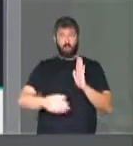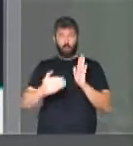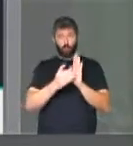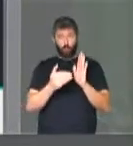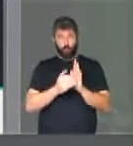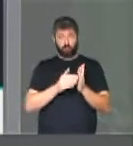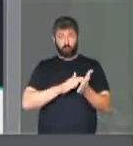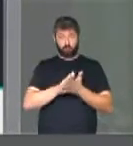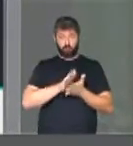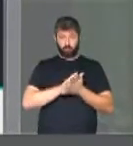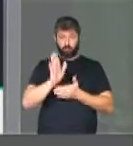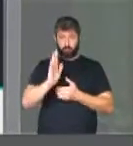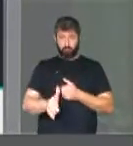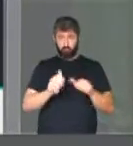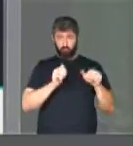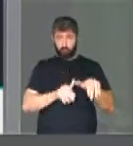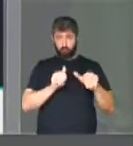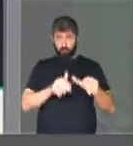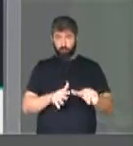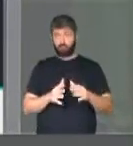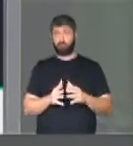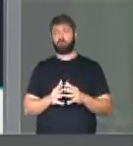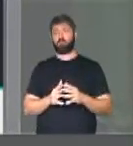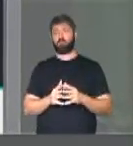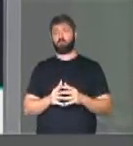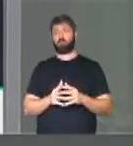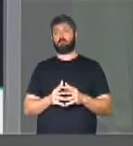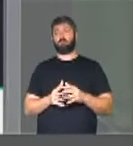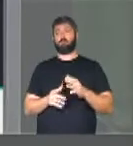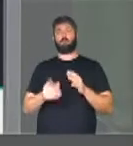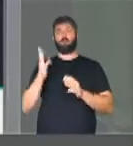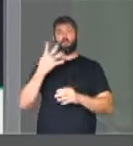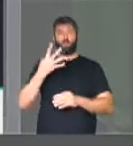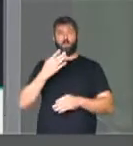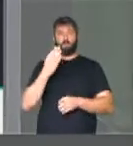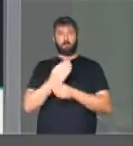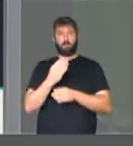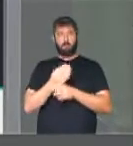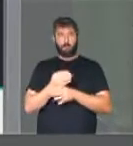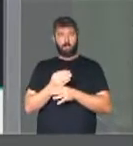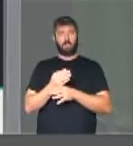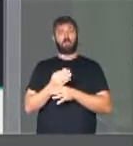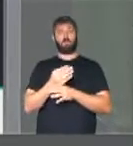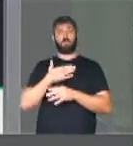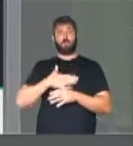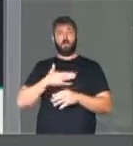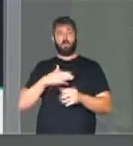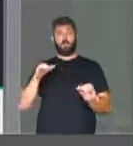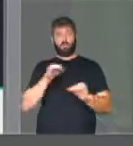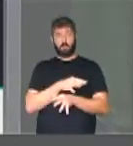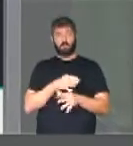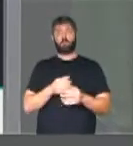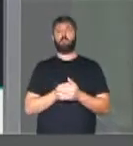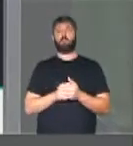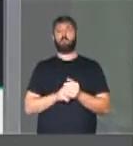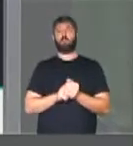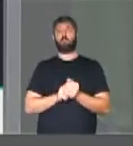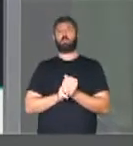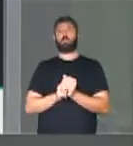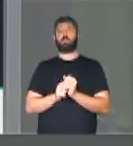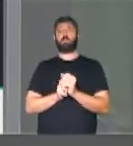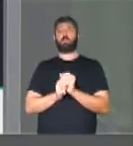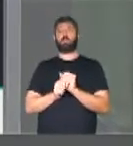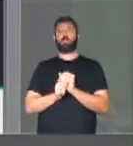relatório publicado em setembro, portanto, do quarto bimestre que terminou em agosto, e é o último